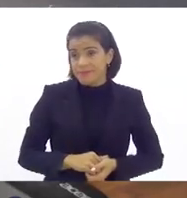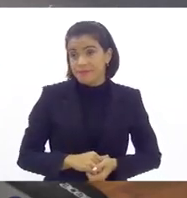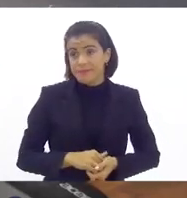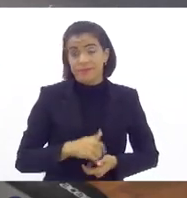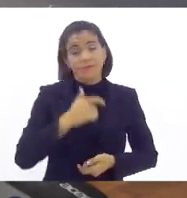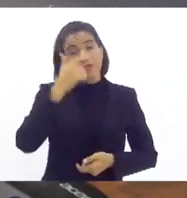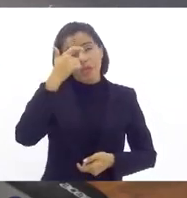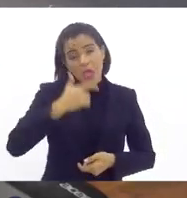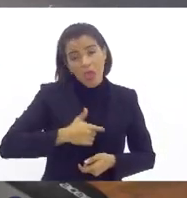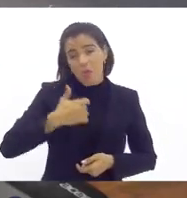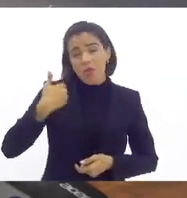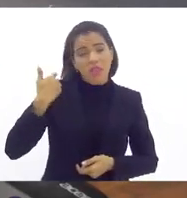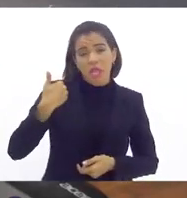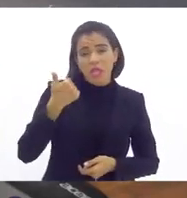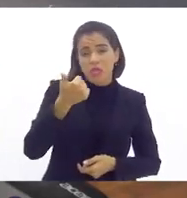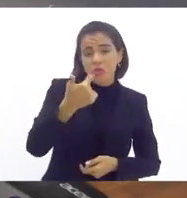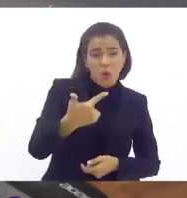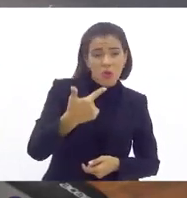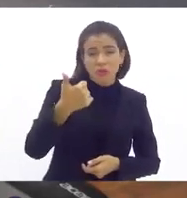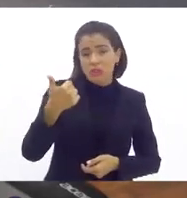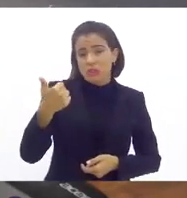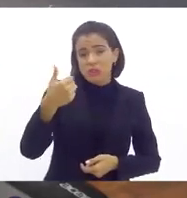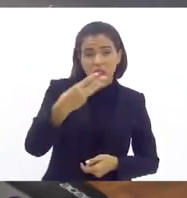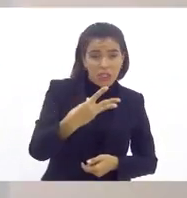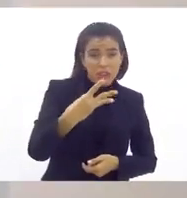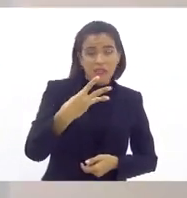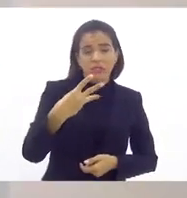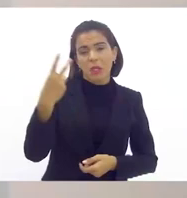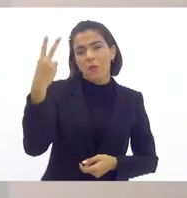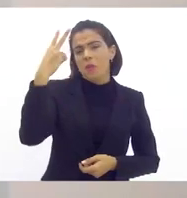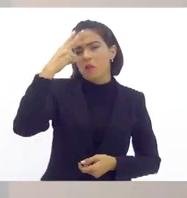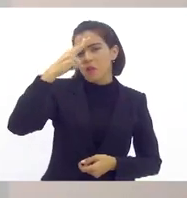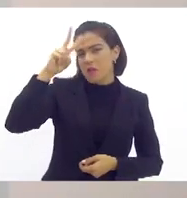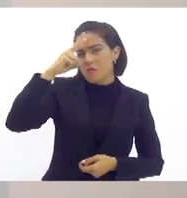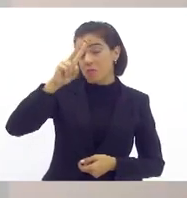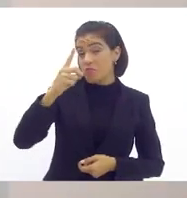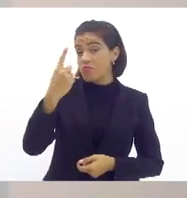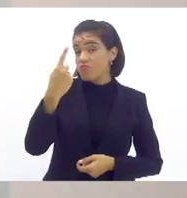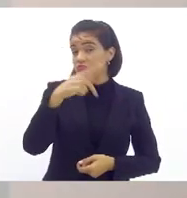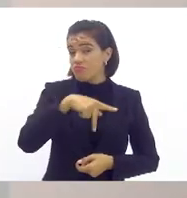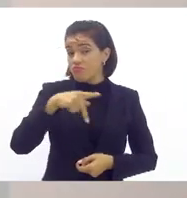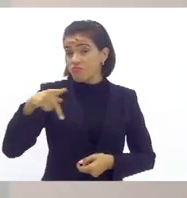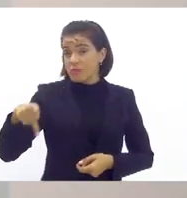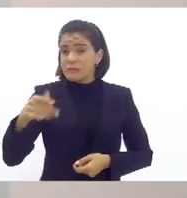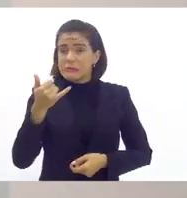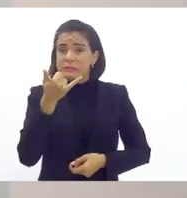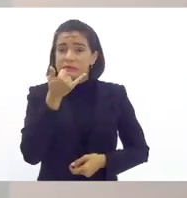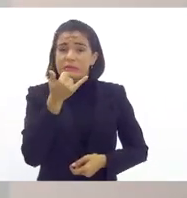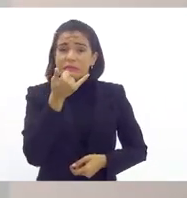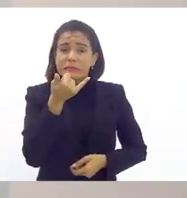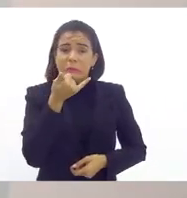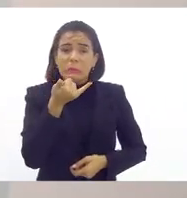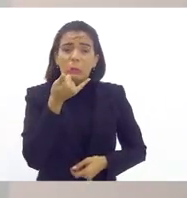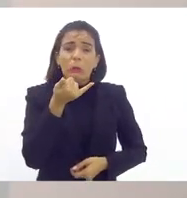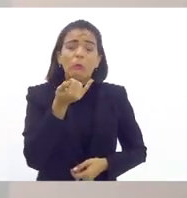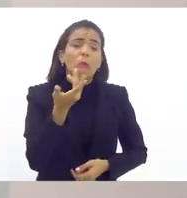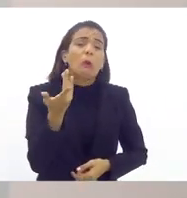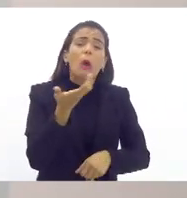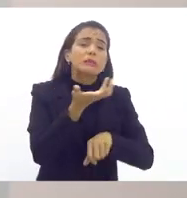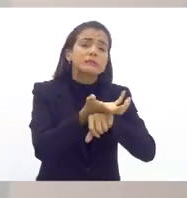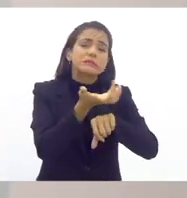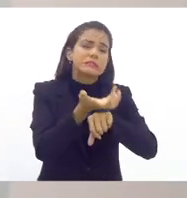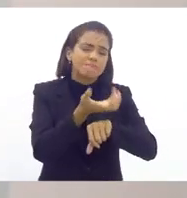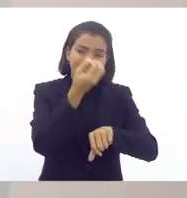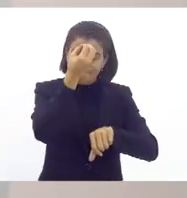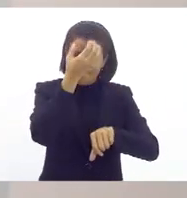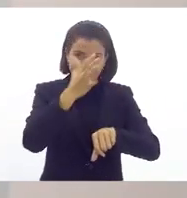quando tinha 12, 13 anos, eu me lembro que um professor, e me desculpe, eu não vou agora lembrar da matéria, se não me